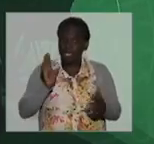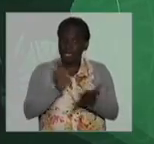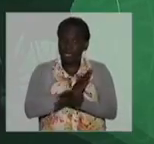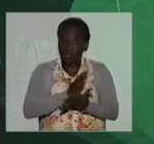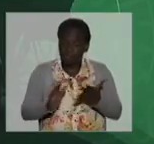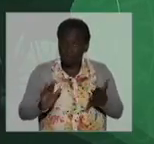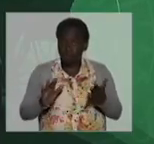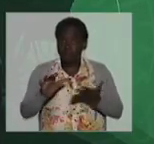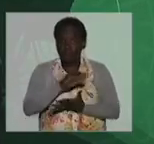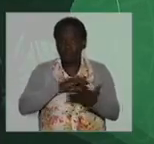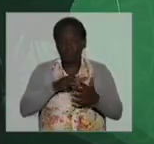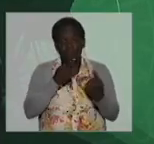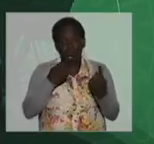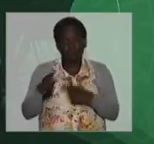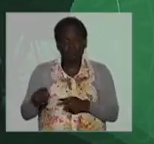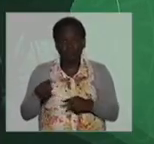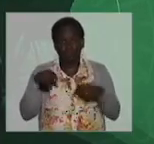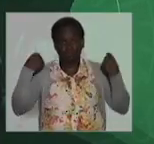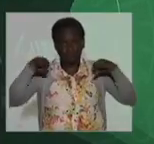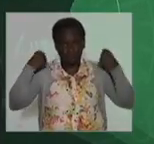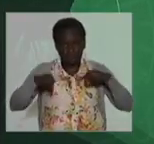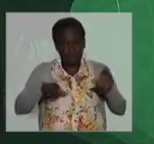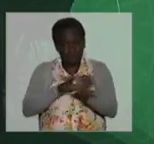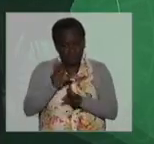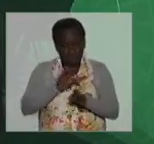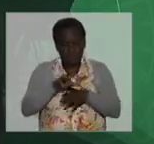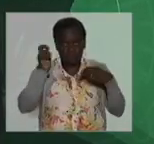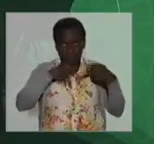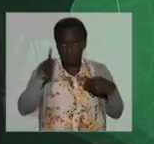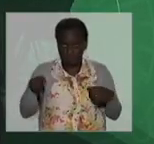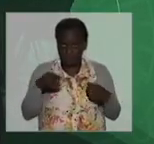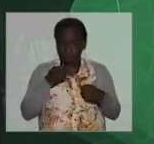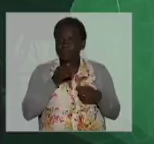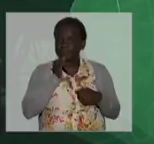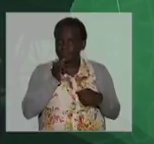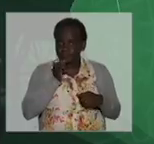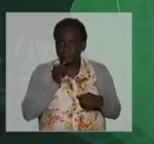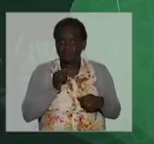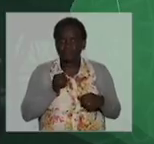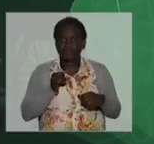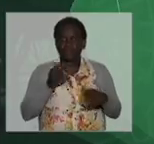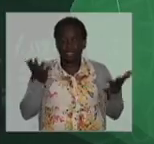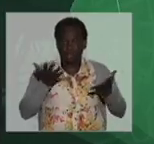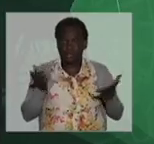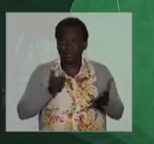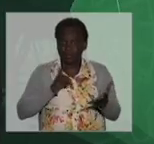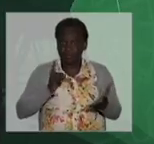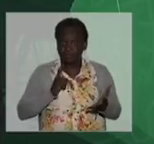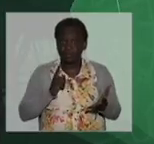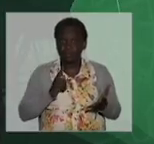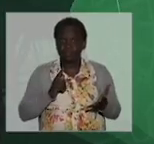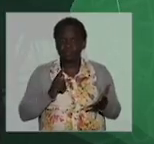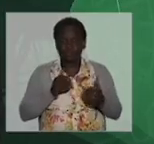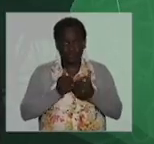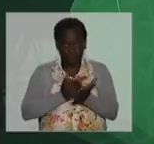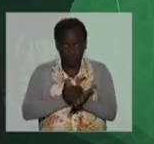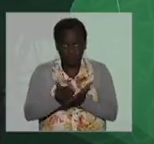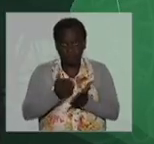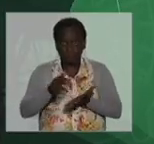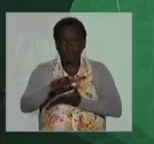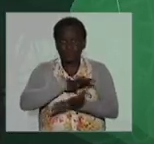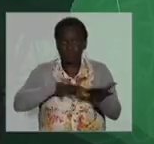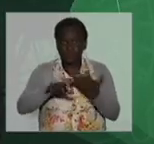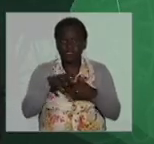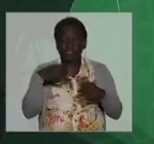tem alguns movimentos contra a prática de atividade física orientada. Vou dar um exemplo, está tramitando agora, se inicia